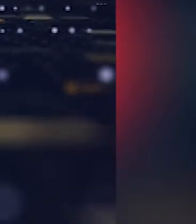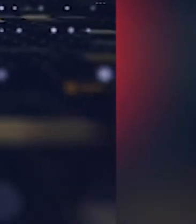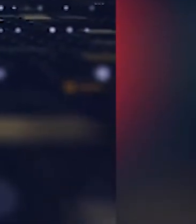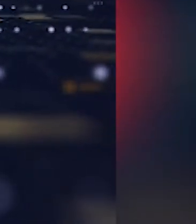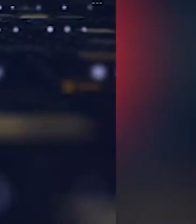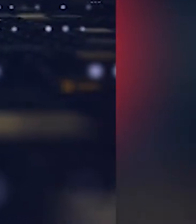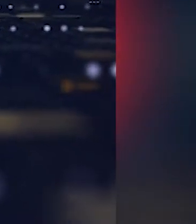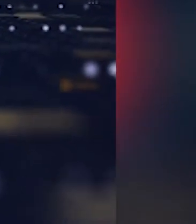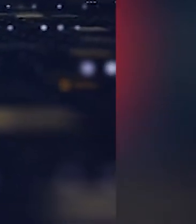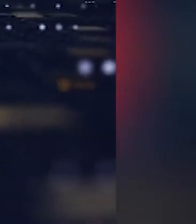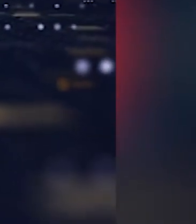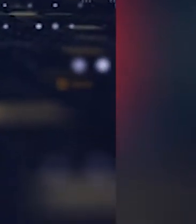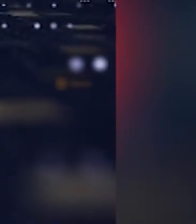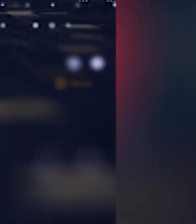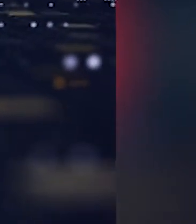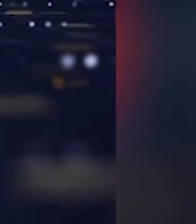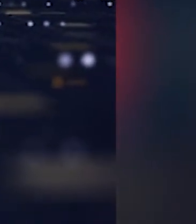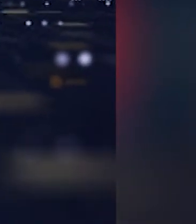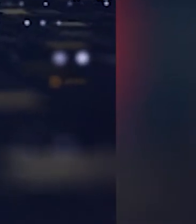ó